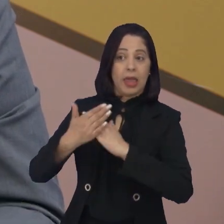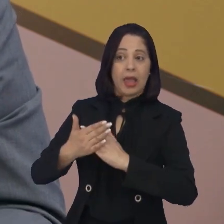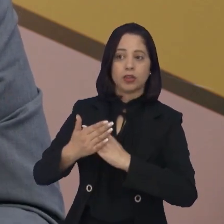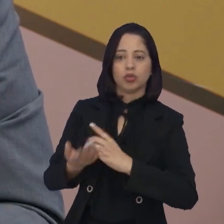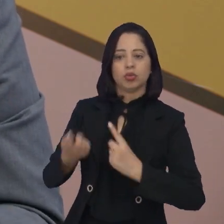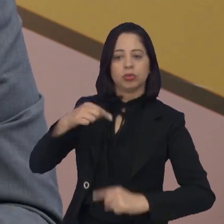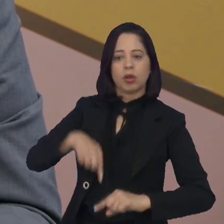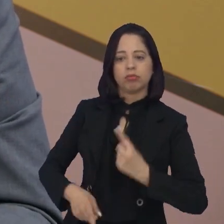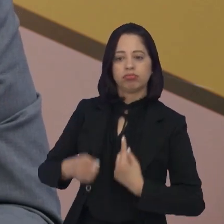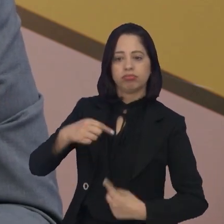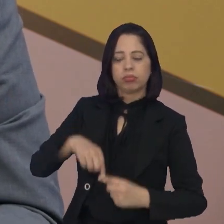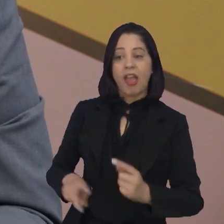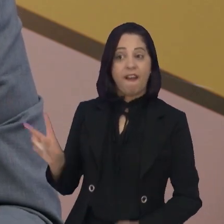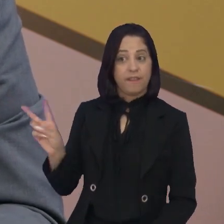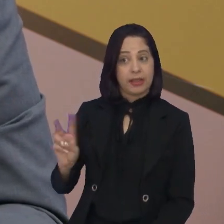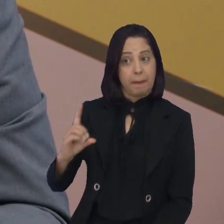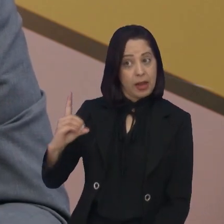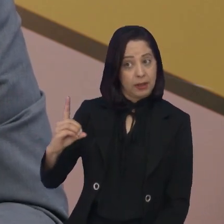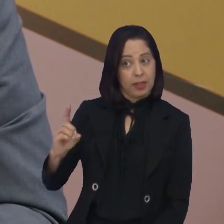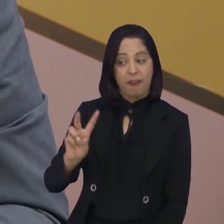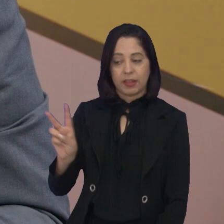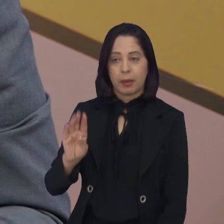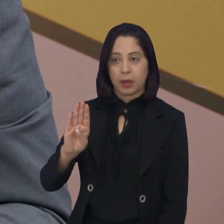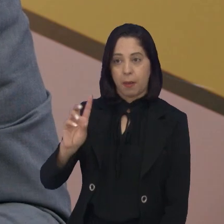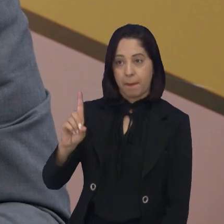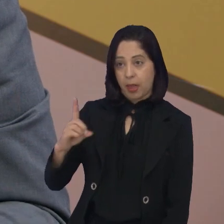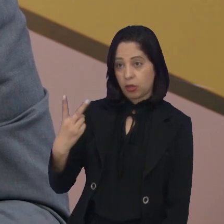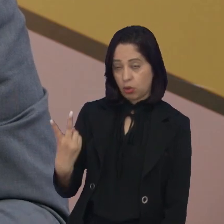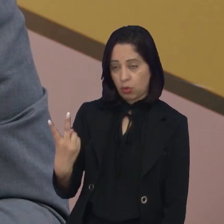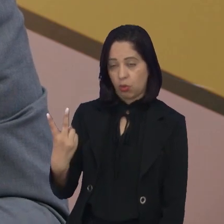as vitaminas, vitamina D, vitamina B12,